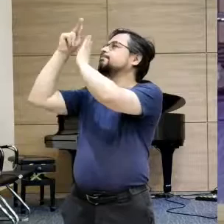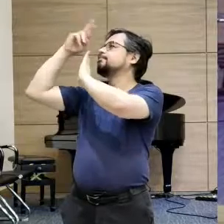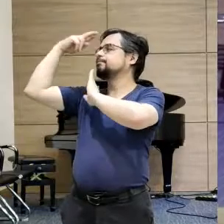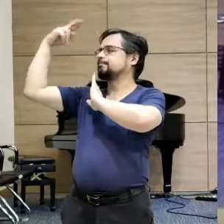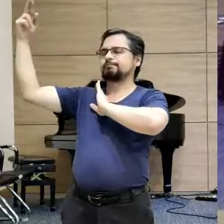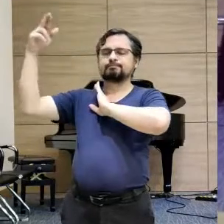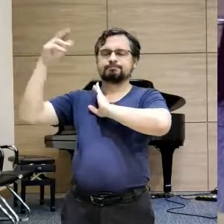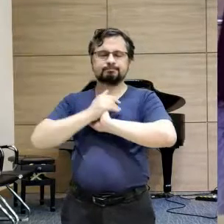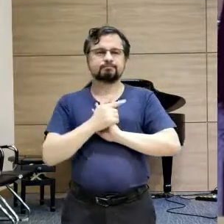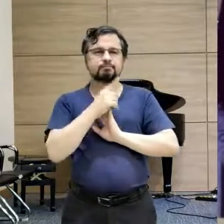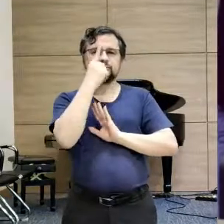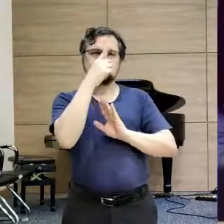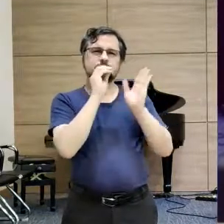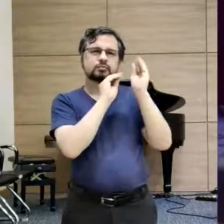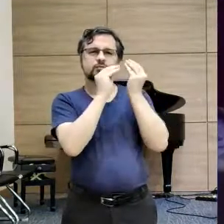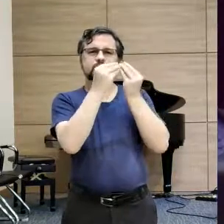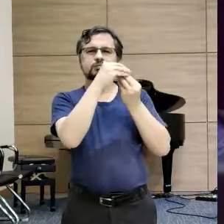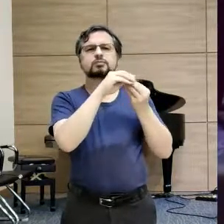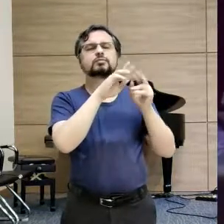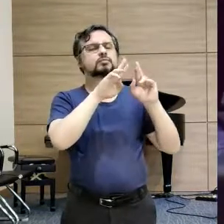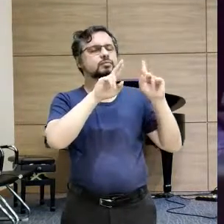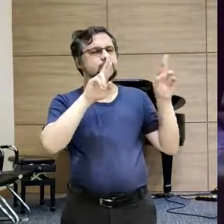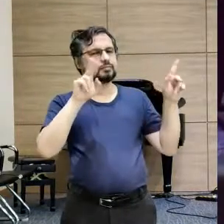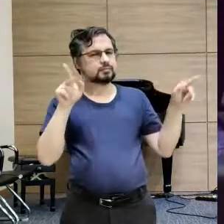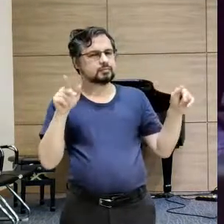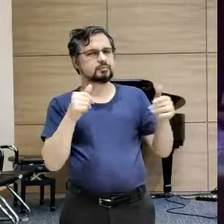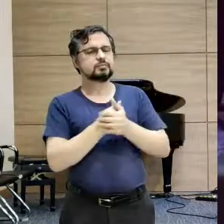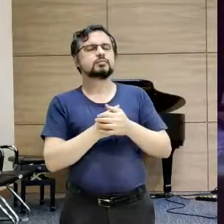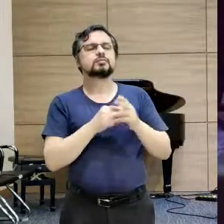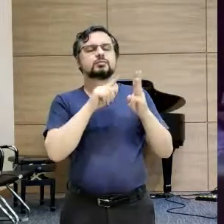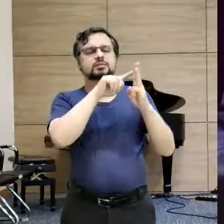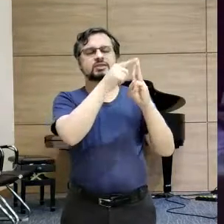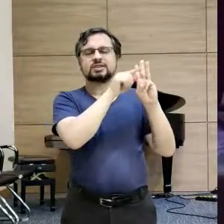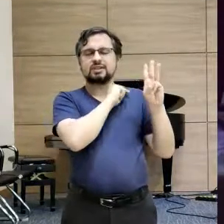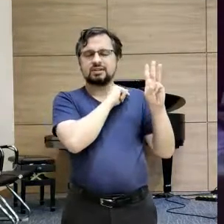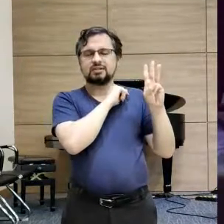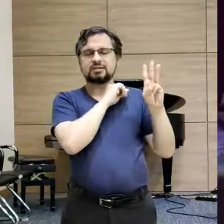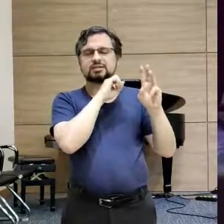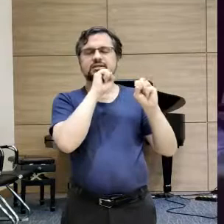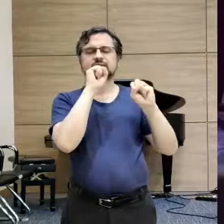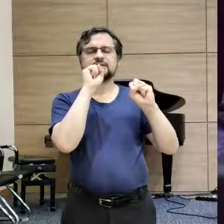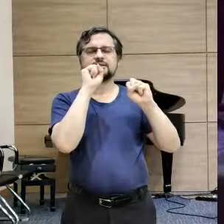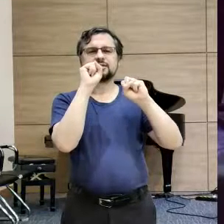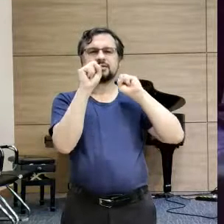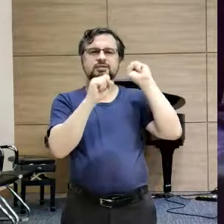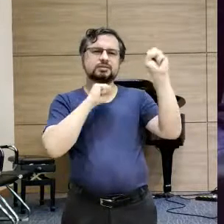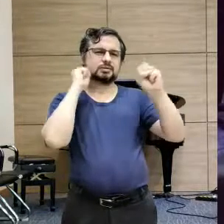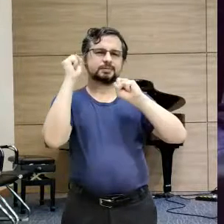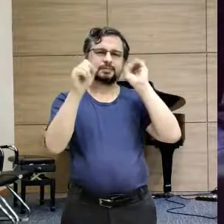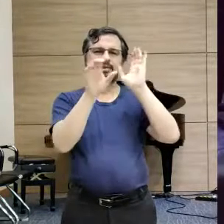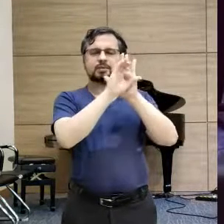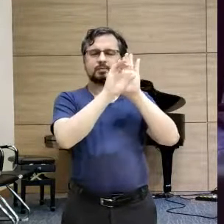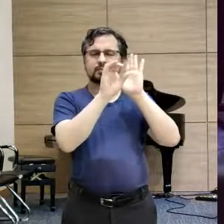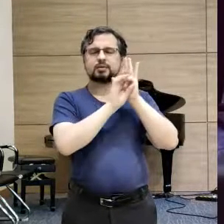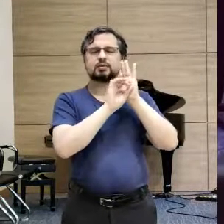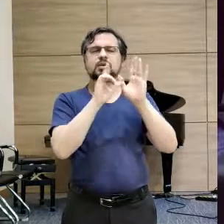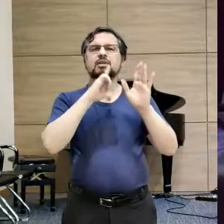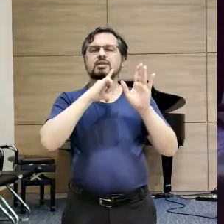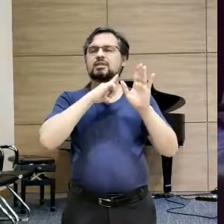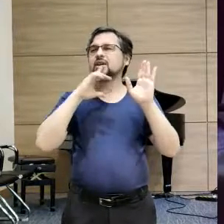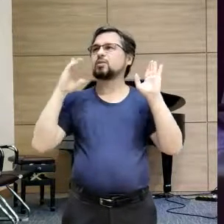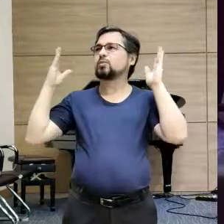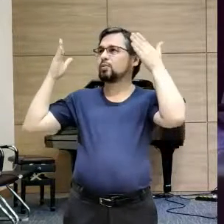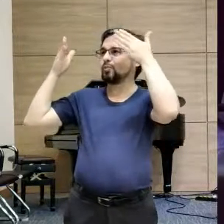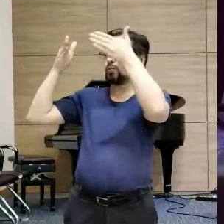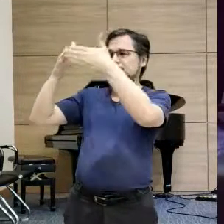E um detalhe interessante é que esses três salmos têm um alvo. Embora nós saibamos, e vamos ver aqui quando lermos o